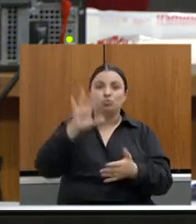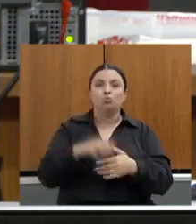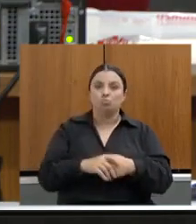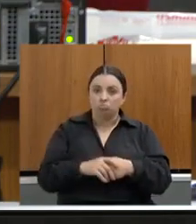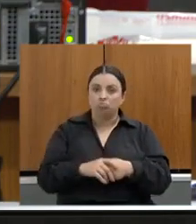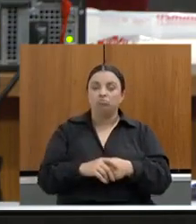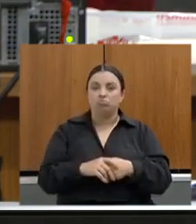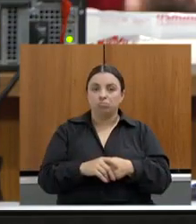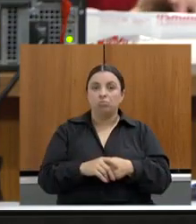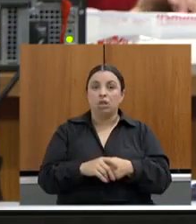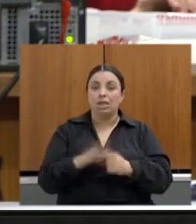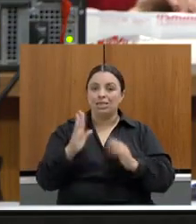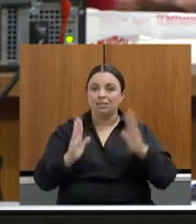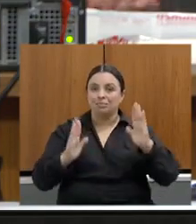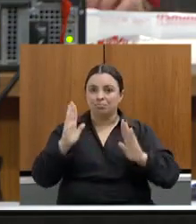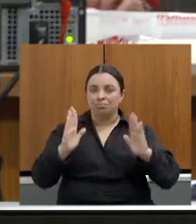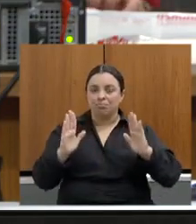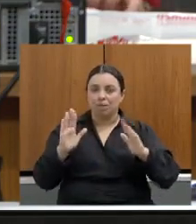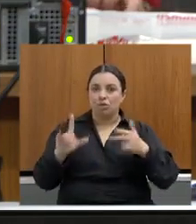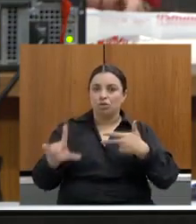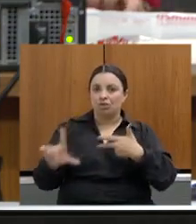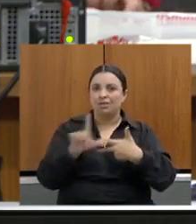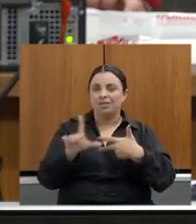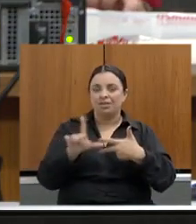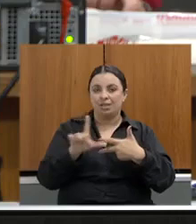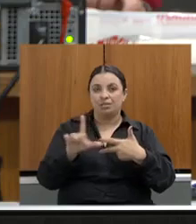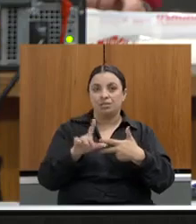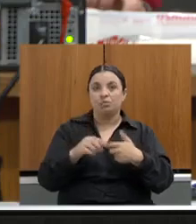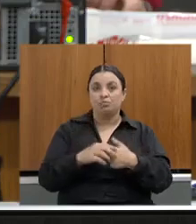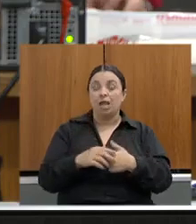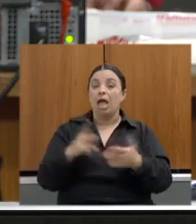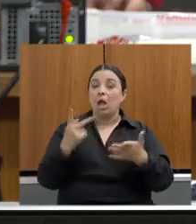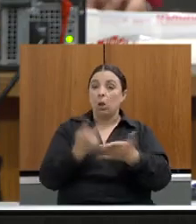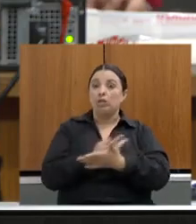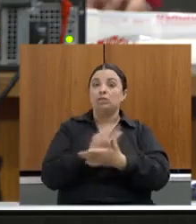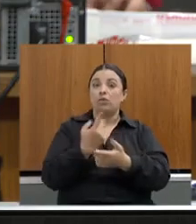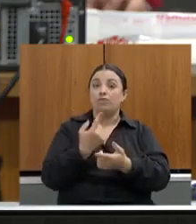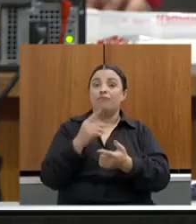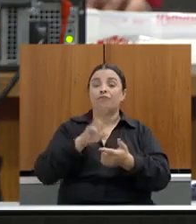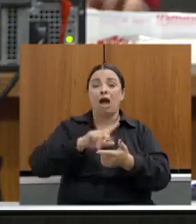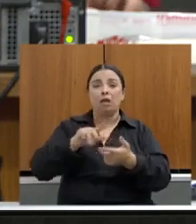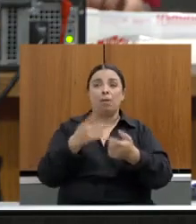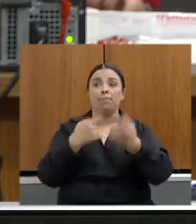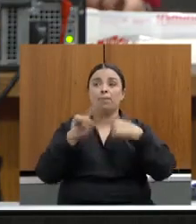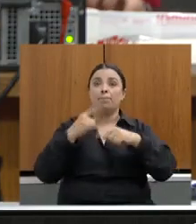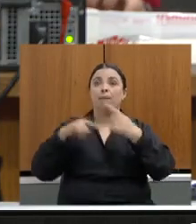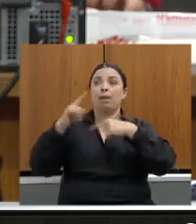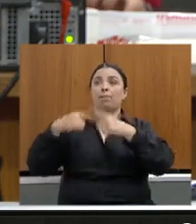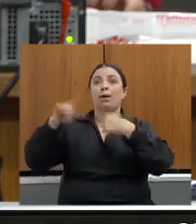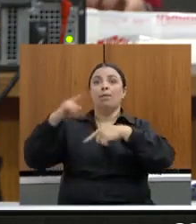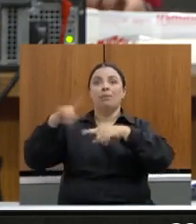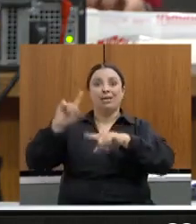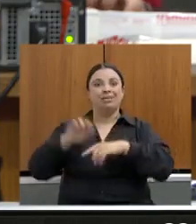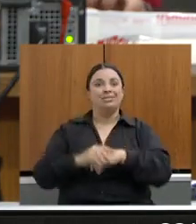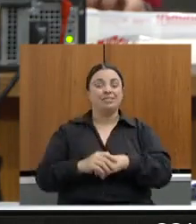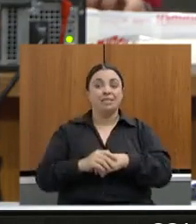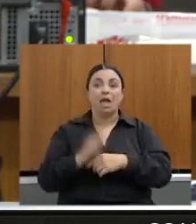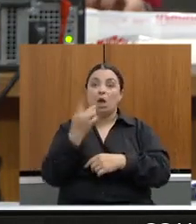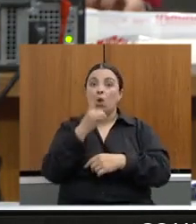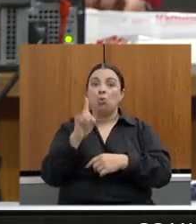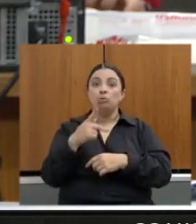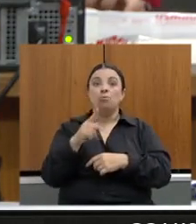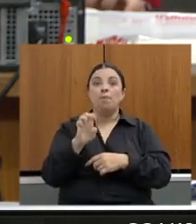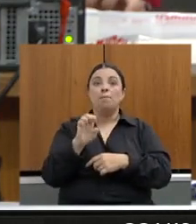durante a sua legislatura é já houveram muitos avanços aprovação dessa última Pet aqui nessa casa